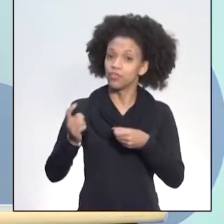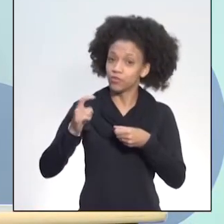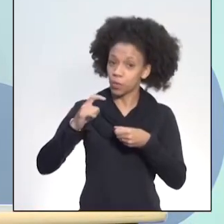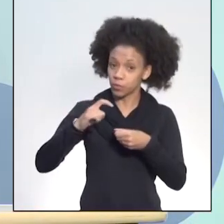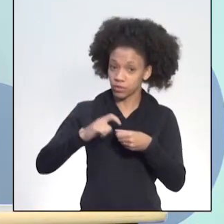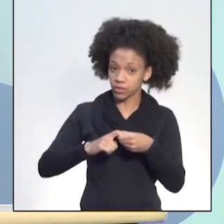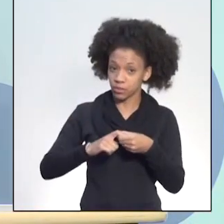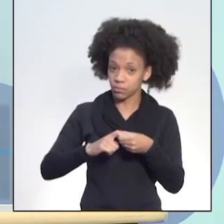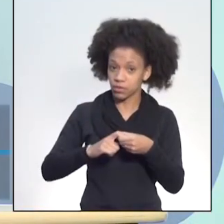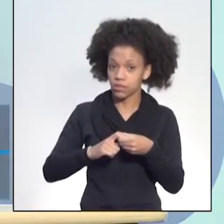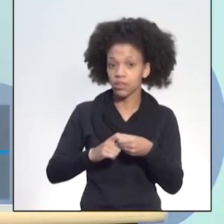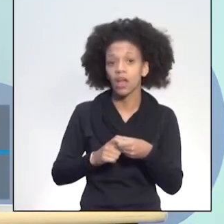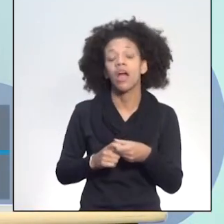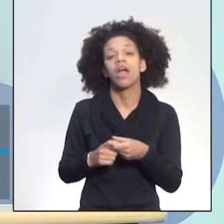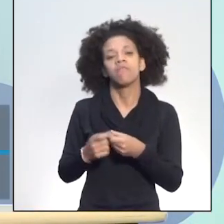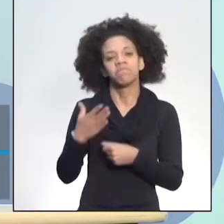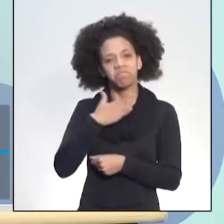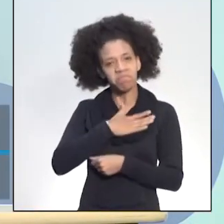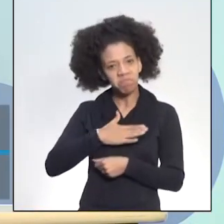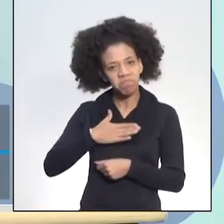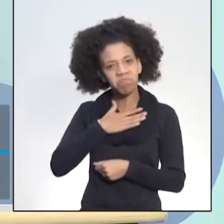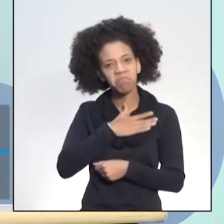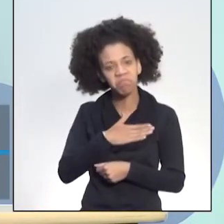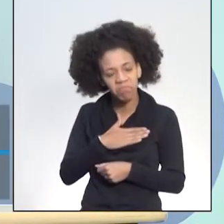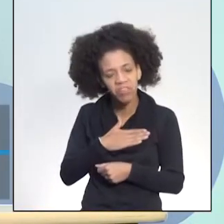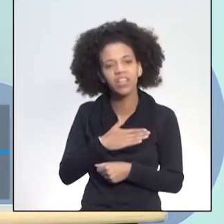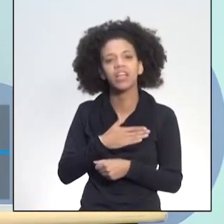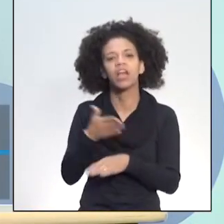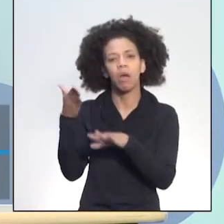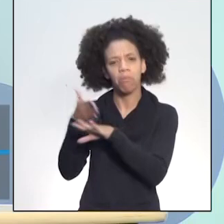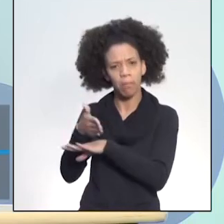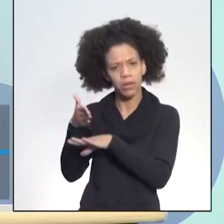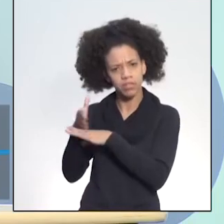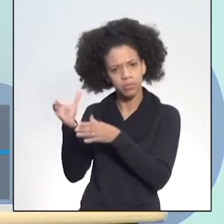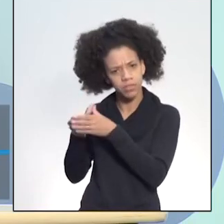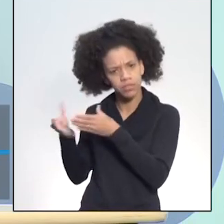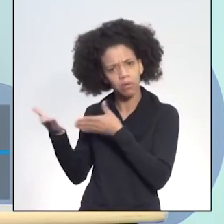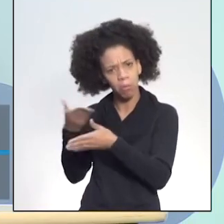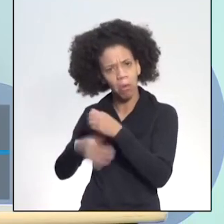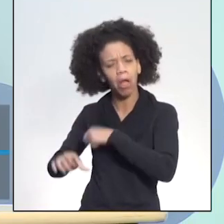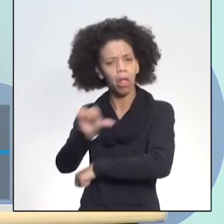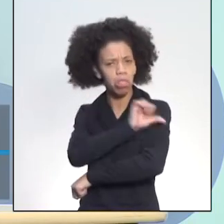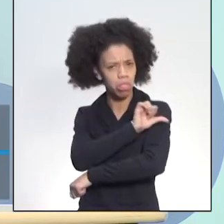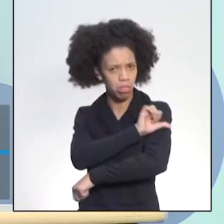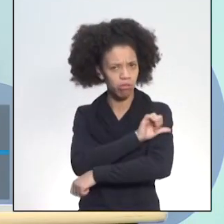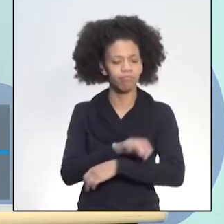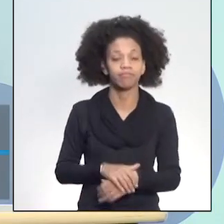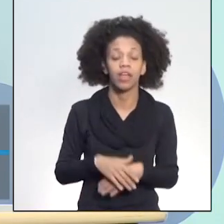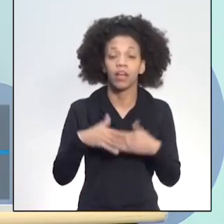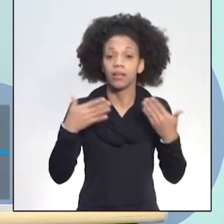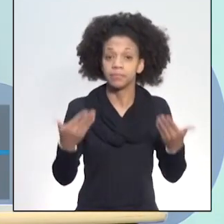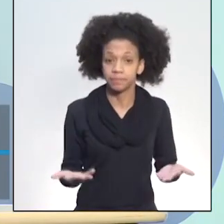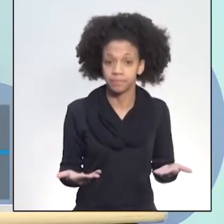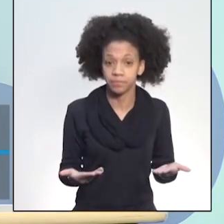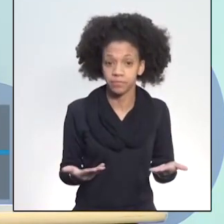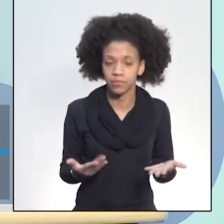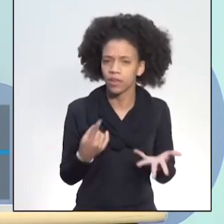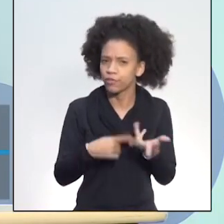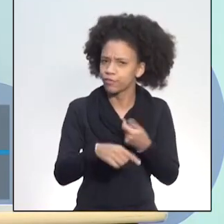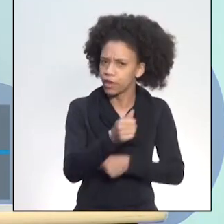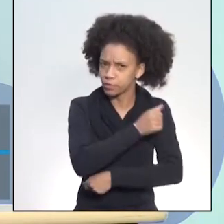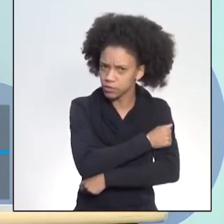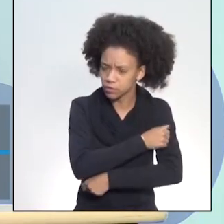Voltamos. Estamos bastante satisfeitos com a participação de vocês pelo chat, viu, nono ano? Bom, a maioria dos